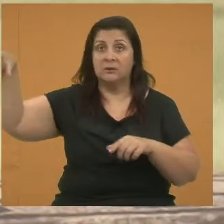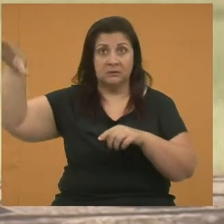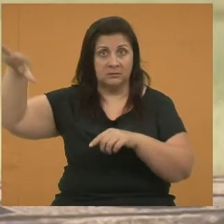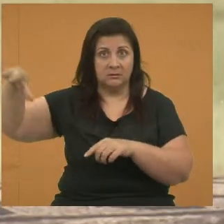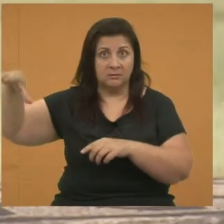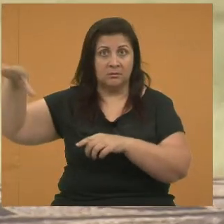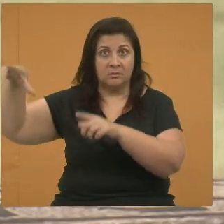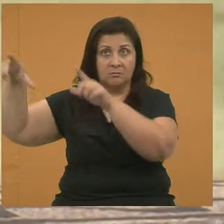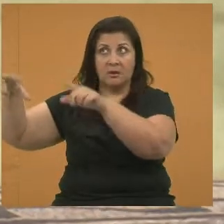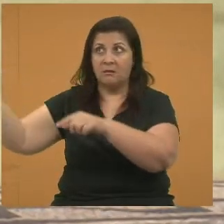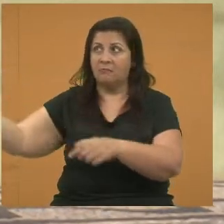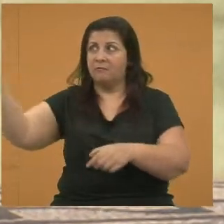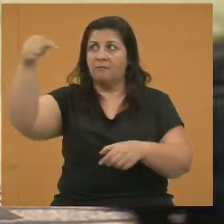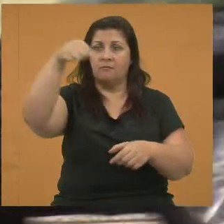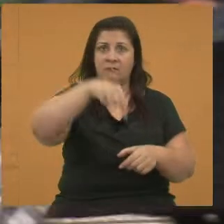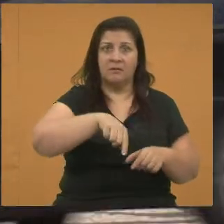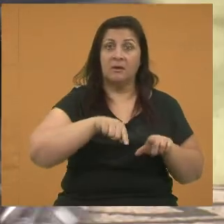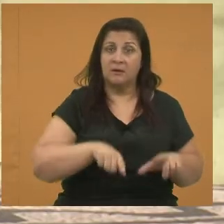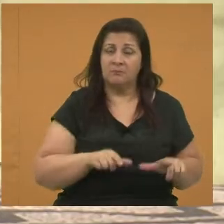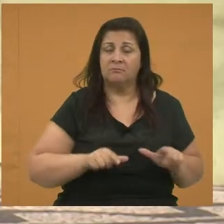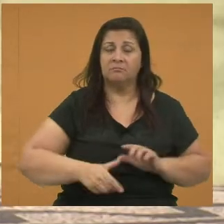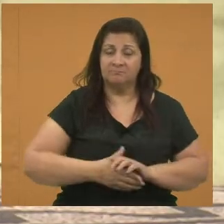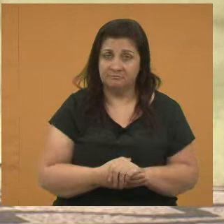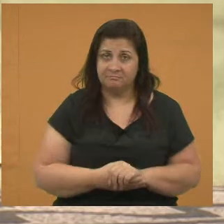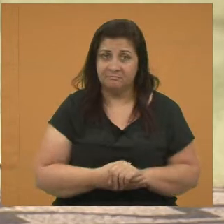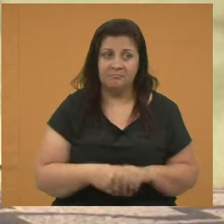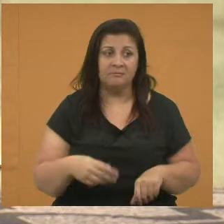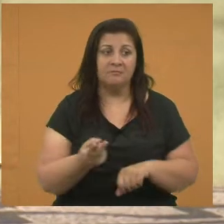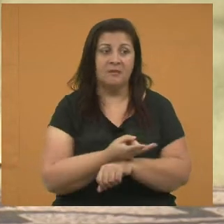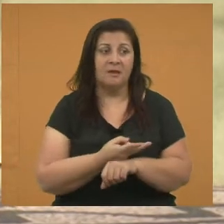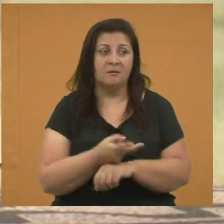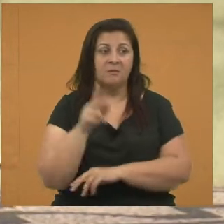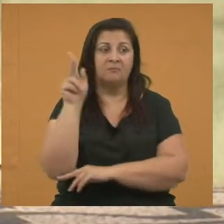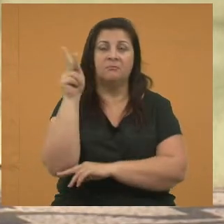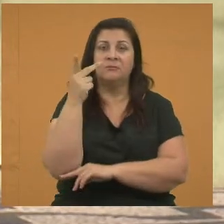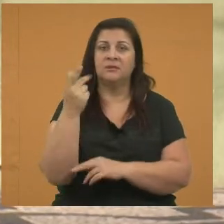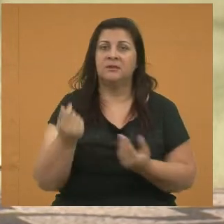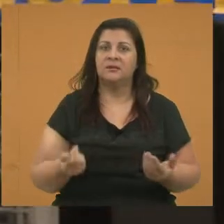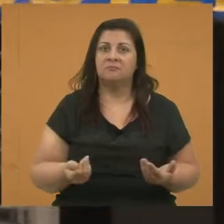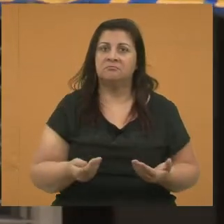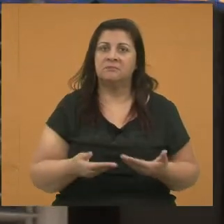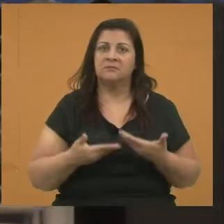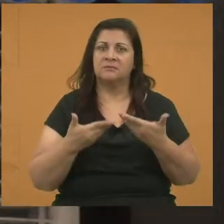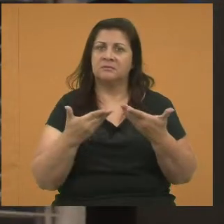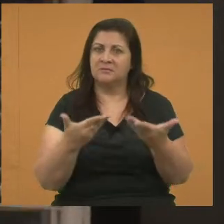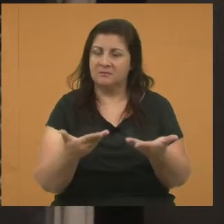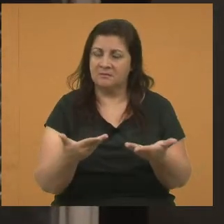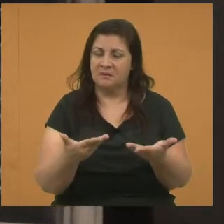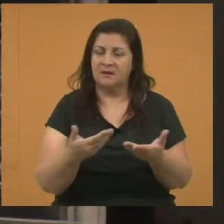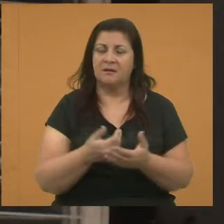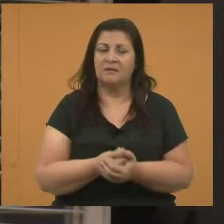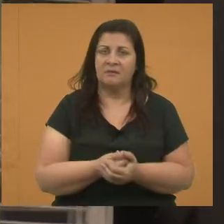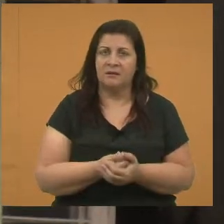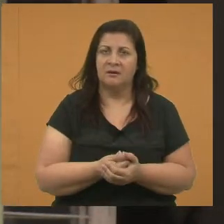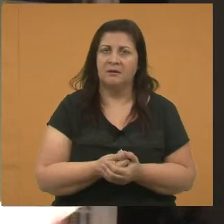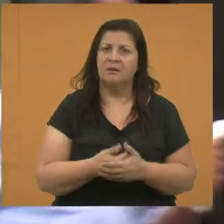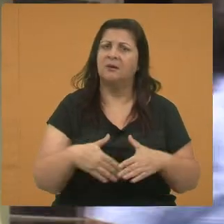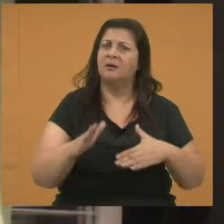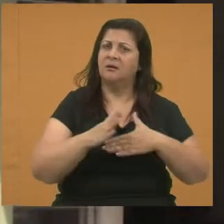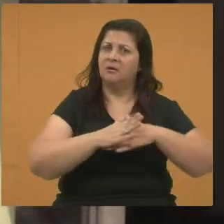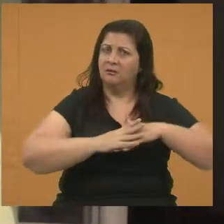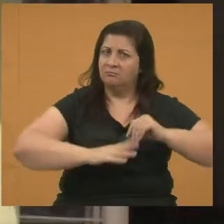no comércio aqui da nossa cidade e procuram esse hotel que oferece, como eu disse anteriormente, um